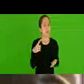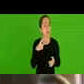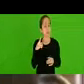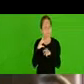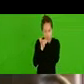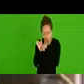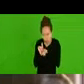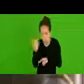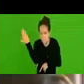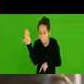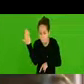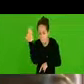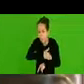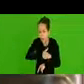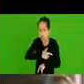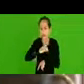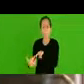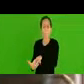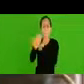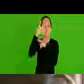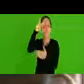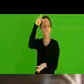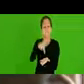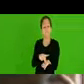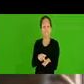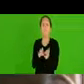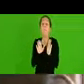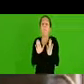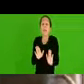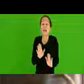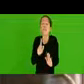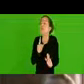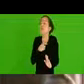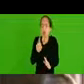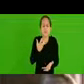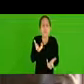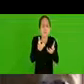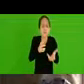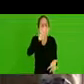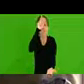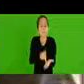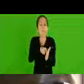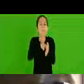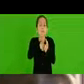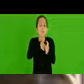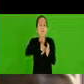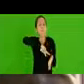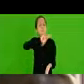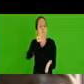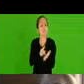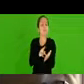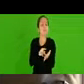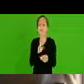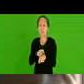constatação, de uma verdade, mas da descoberta em que o pesquisador faz ao pesquisar.